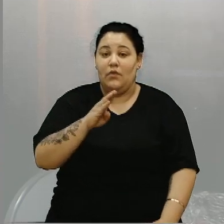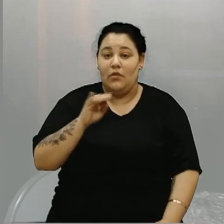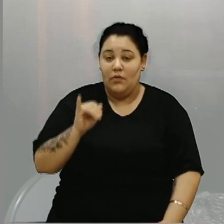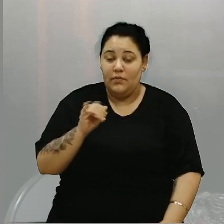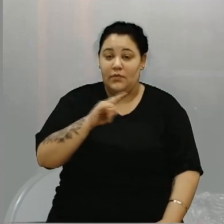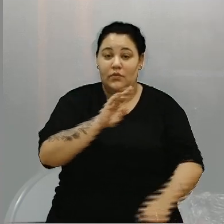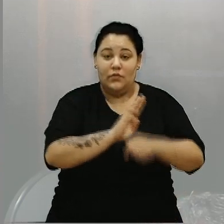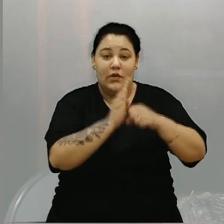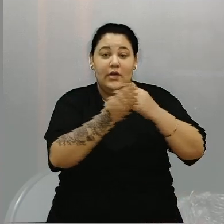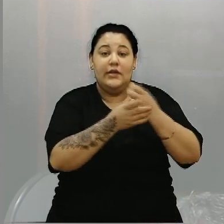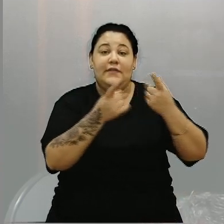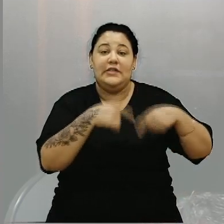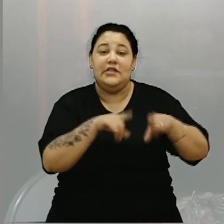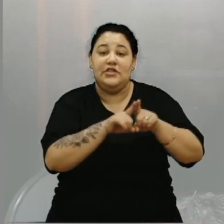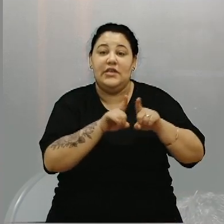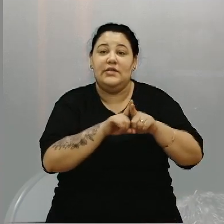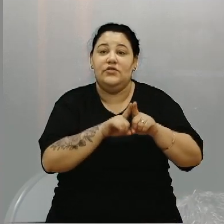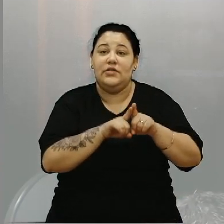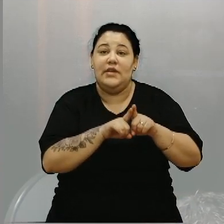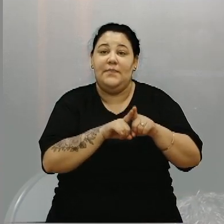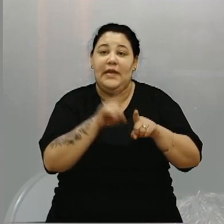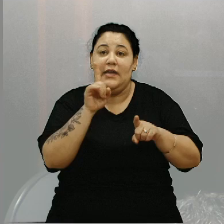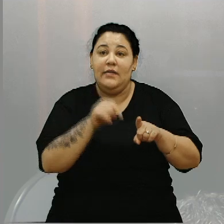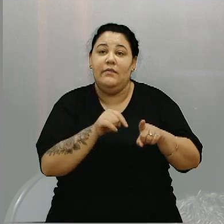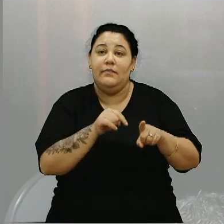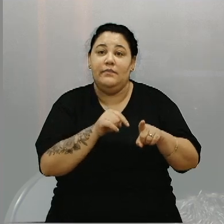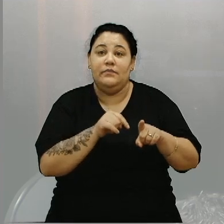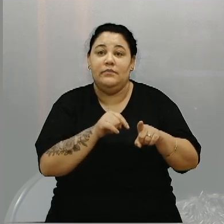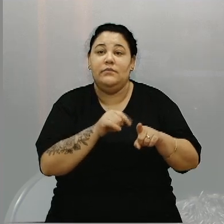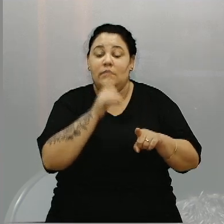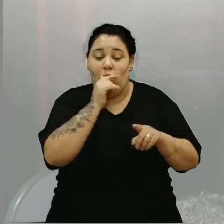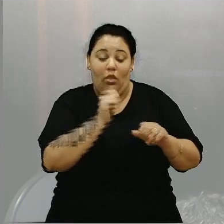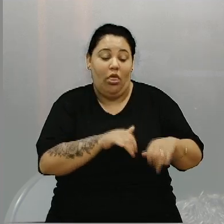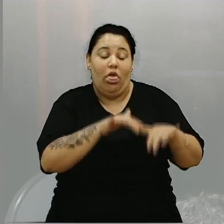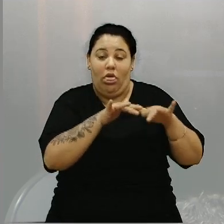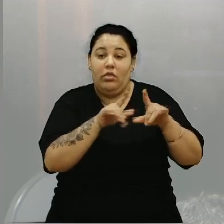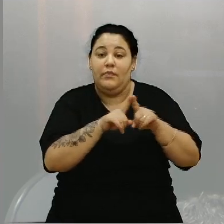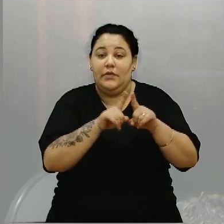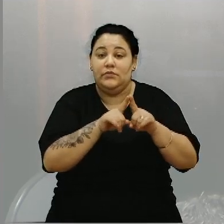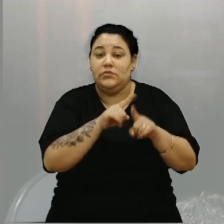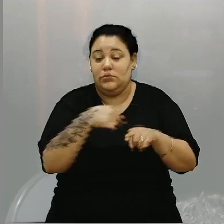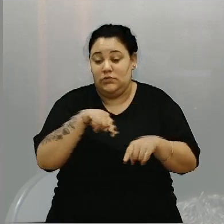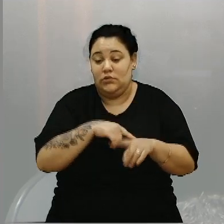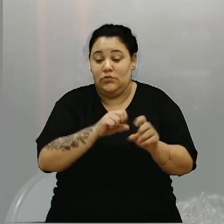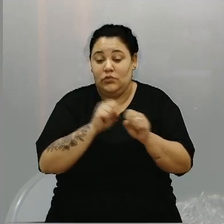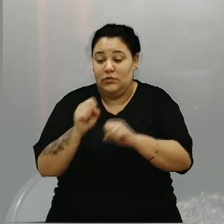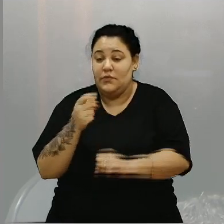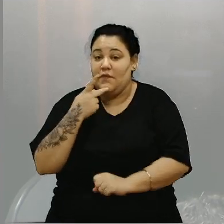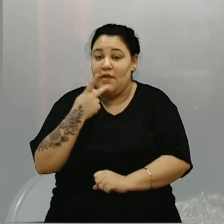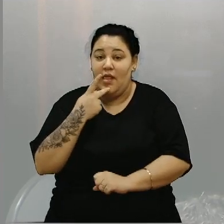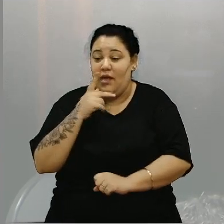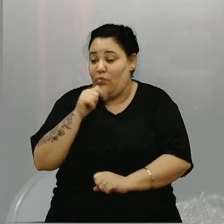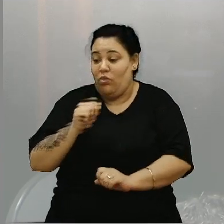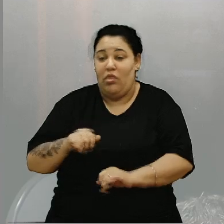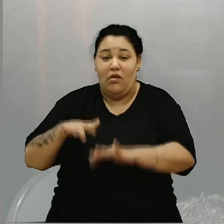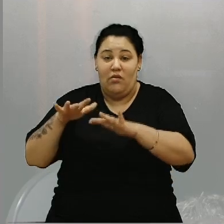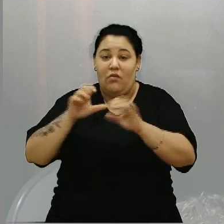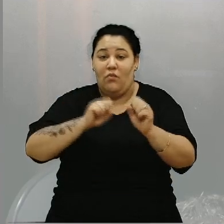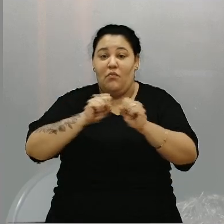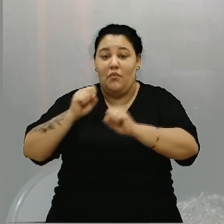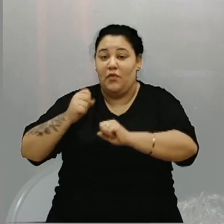noite depois dos dias frios, depois dos alagamentos. A gente pode dizer que aquele alagamento, dá para dizer que foi